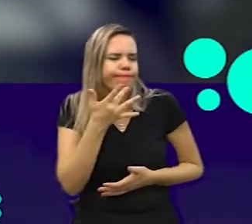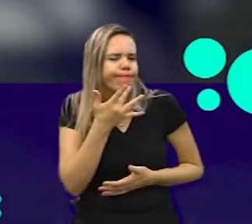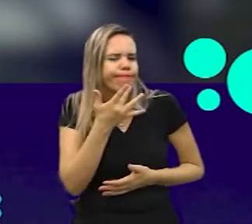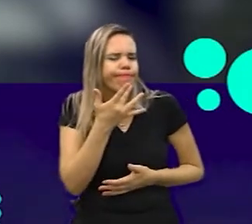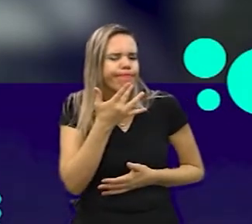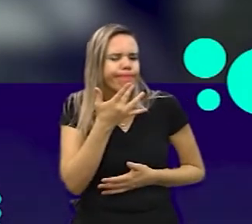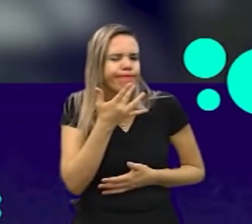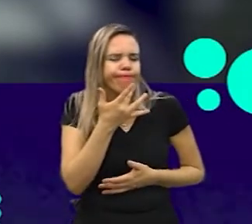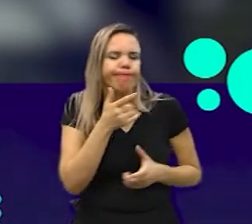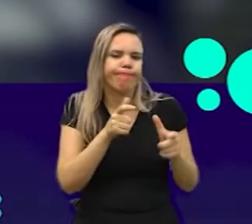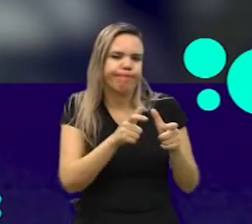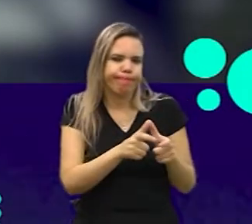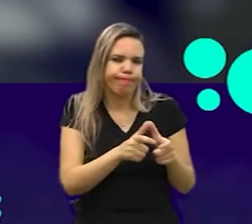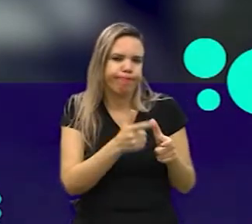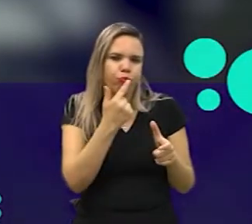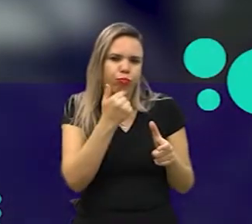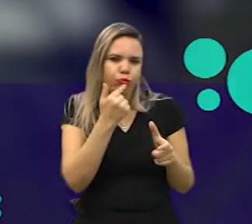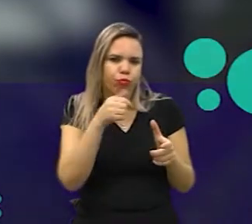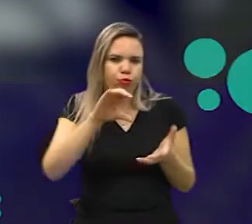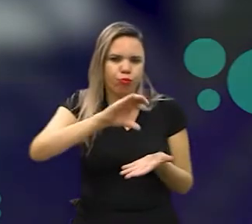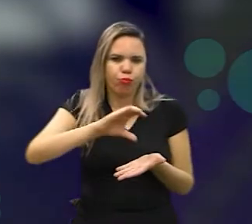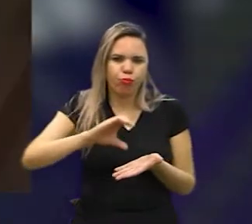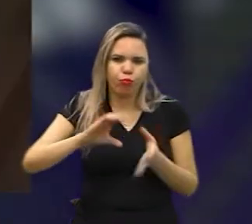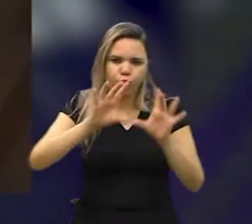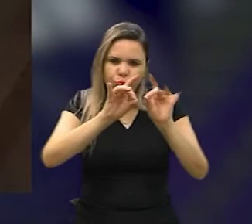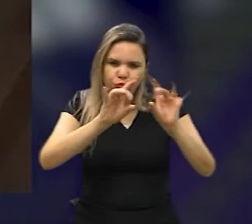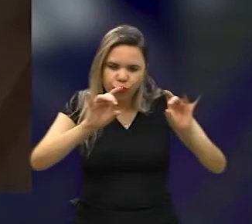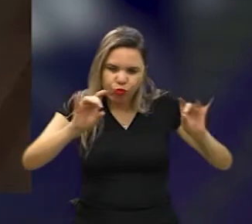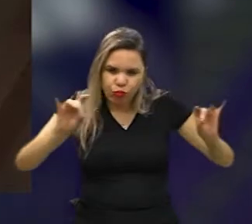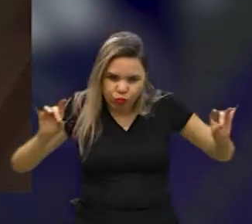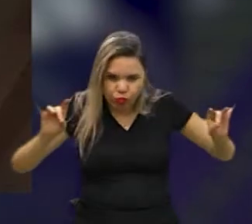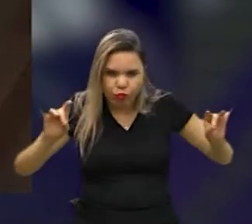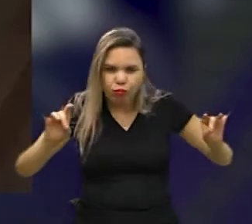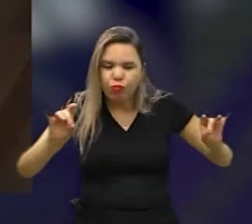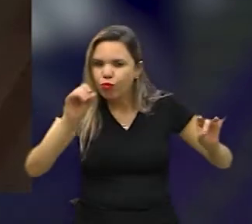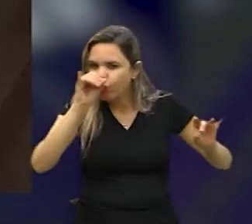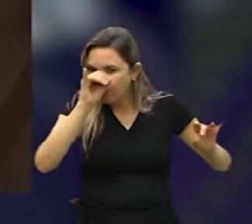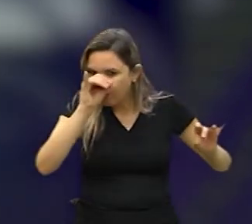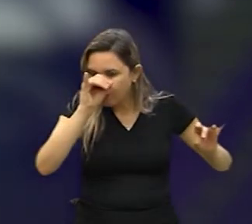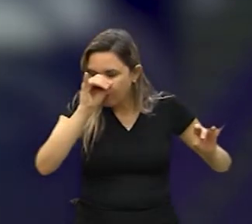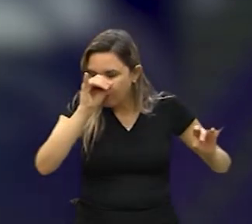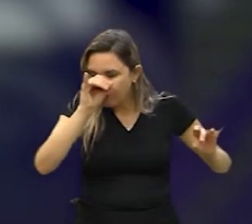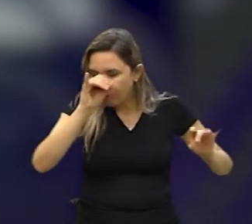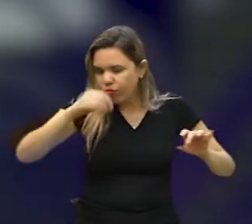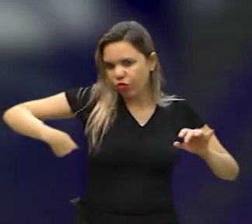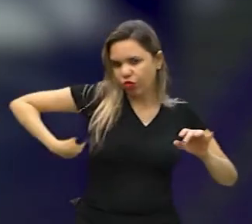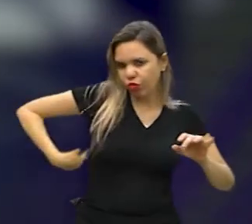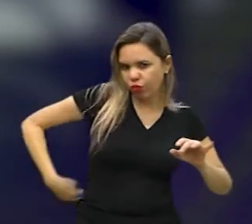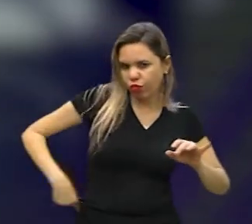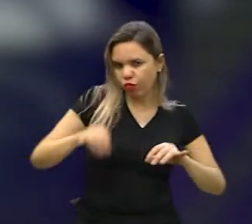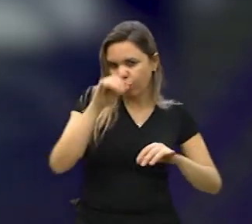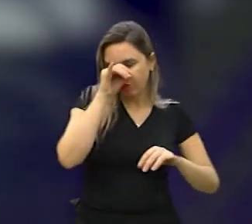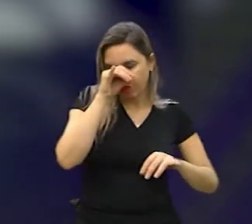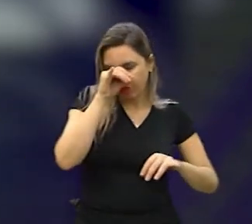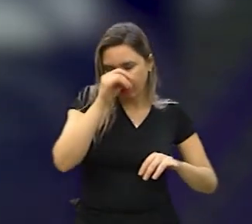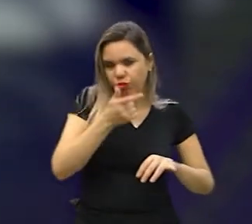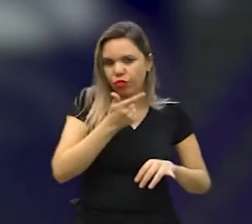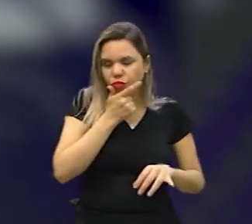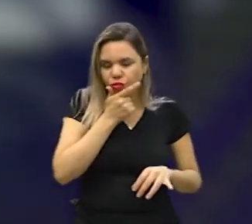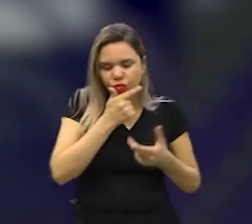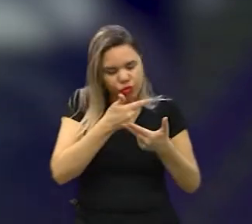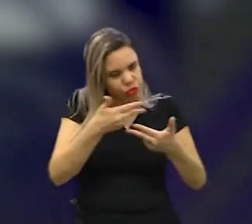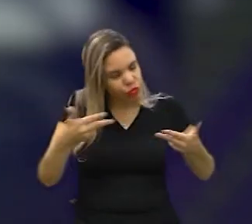Polenta cremosa que vem acompanhada de molho vermelho, linguiça calabresa, lombo, costelinha de porco, queijo